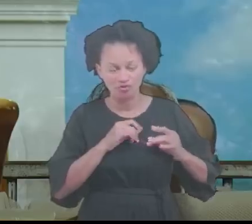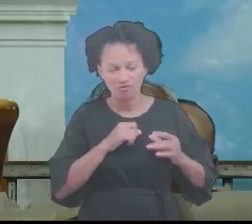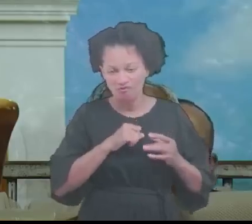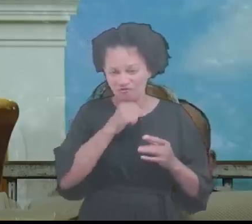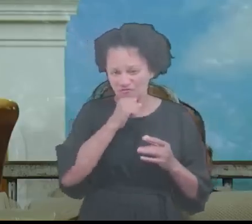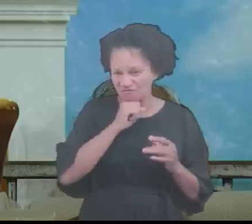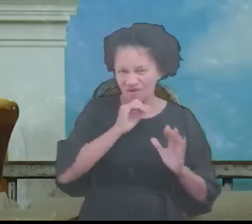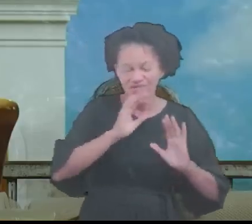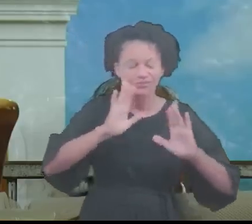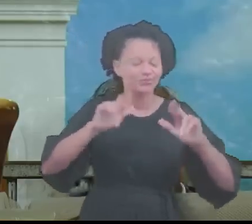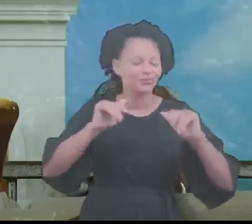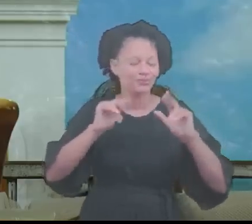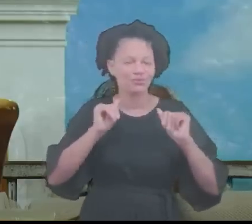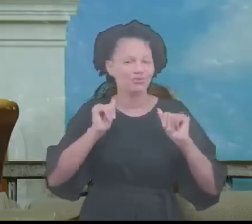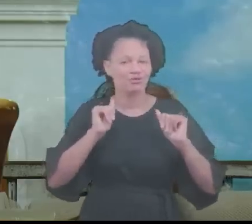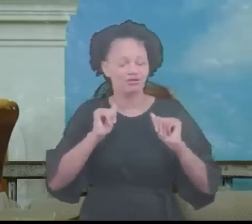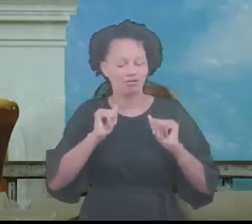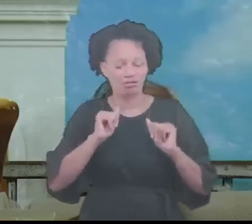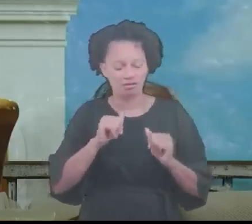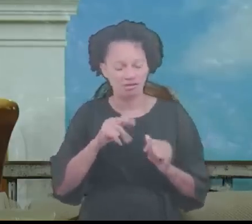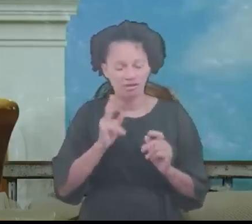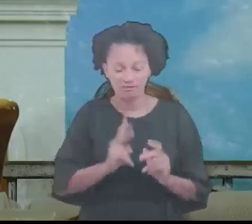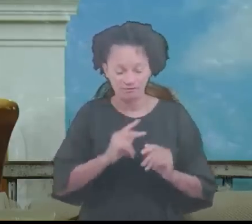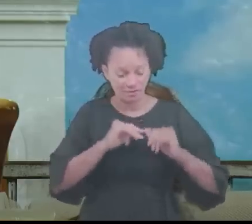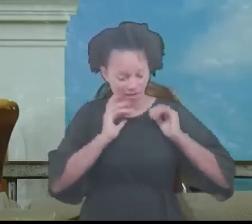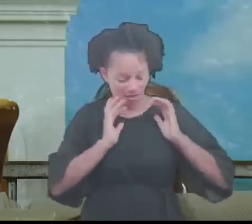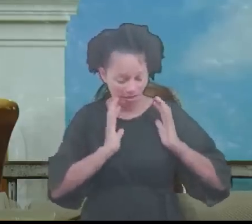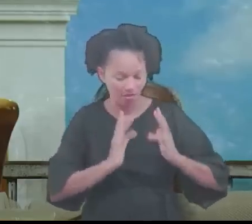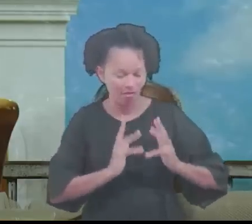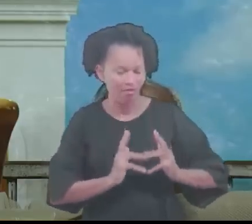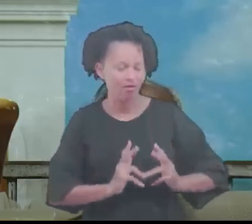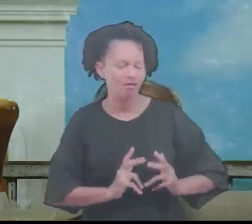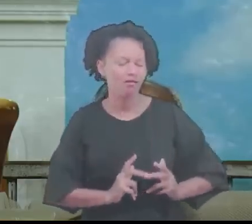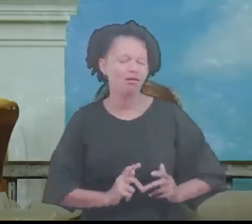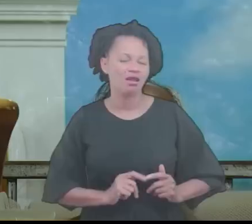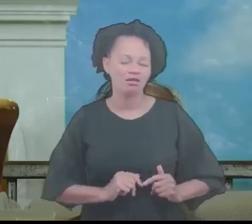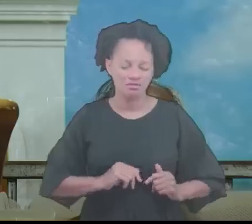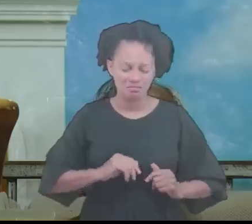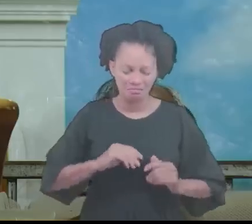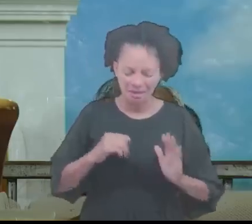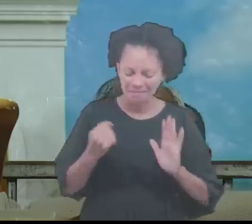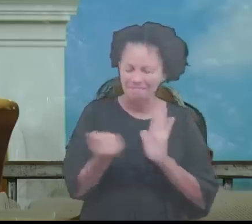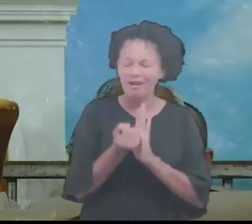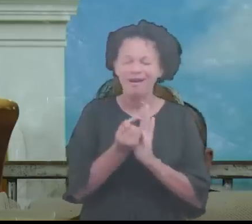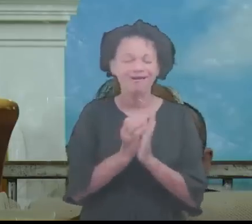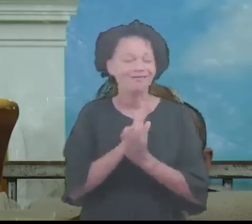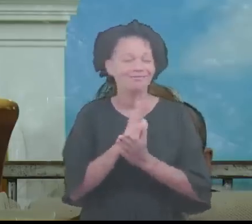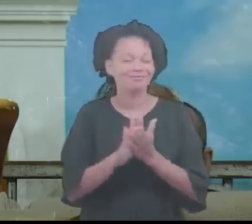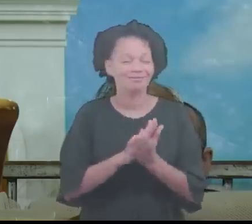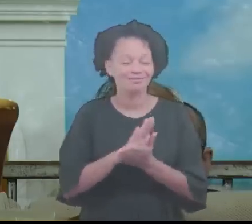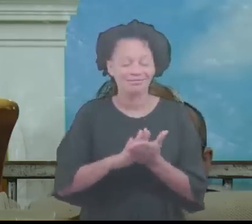Sem mancha, sem ruga ou coisa semelhante.